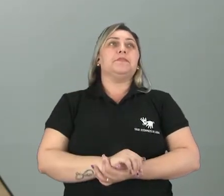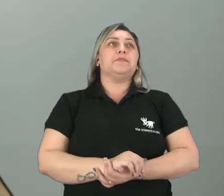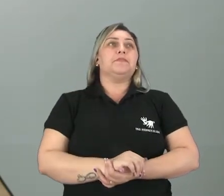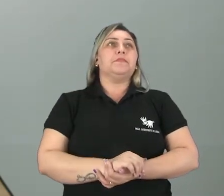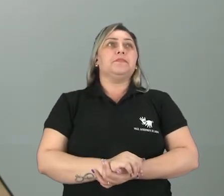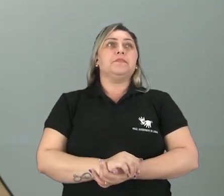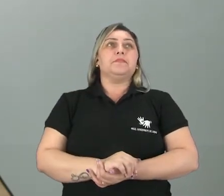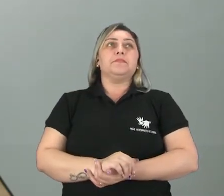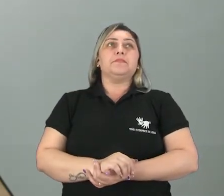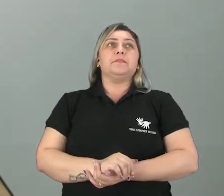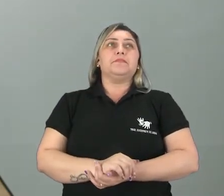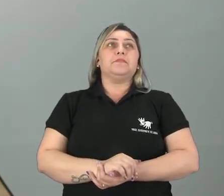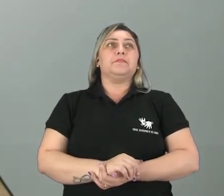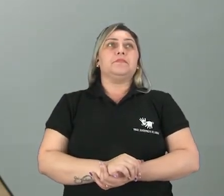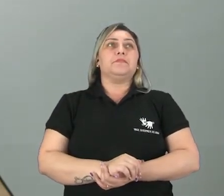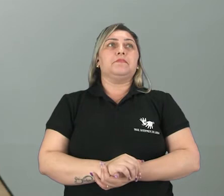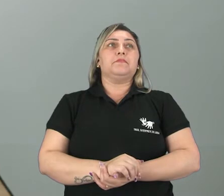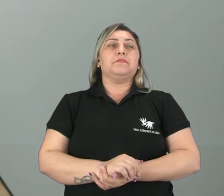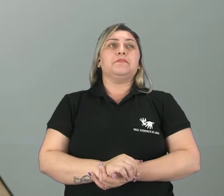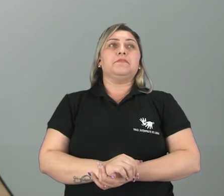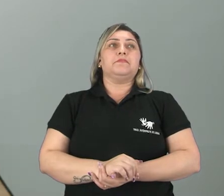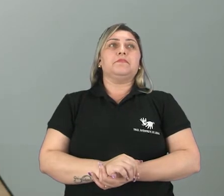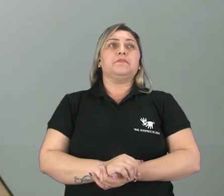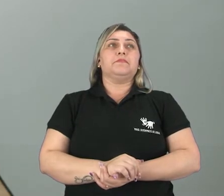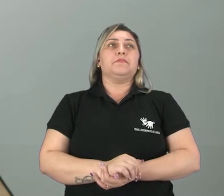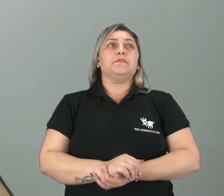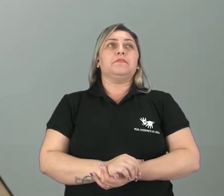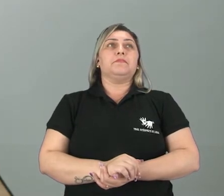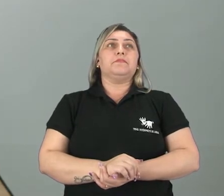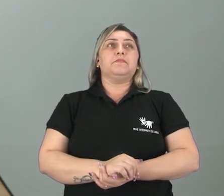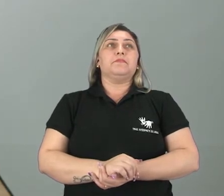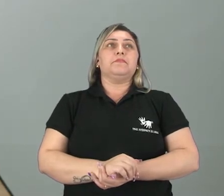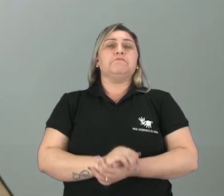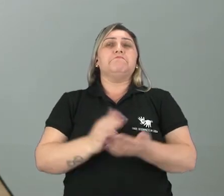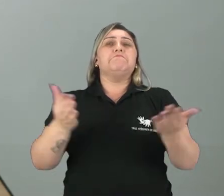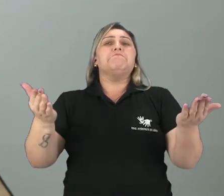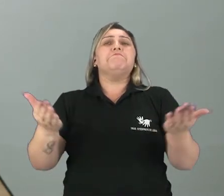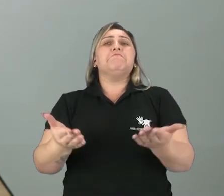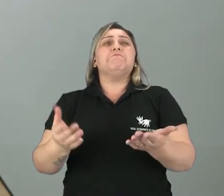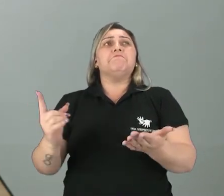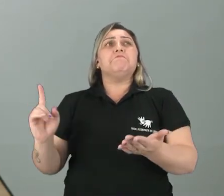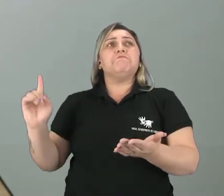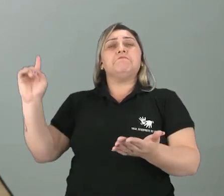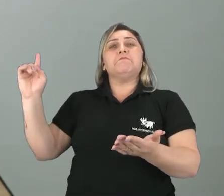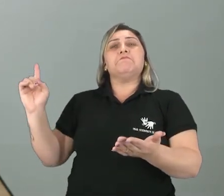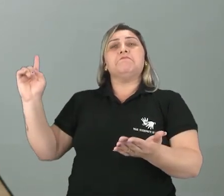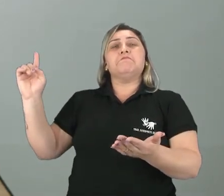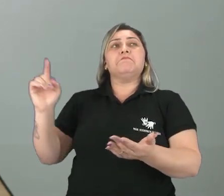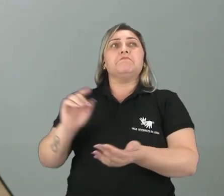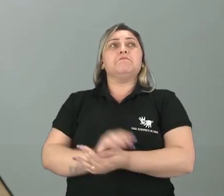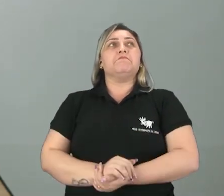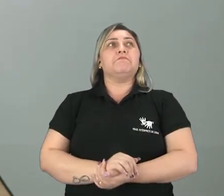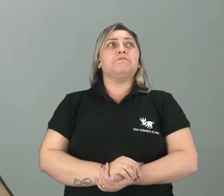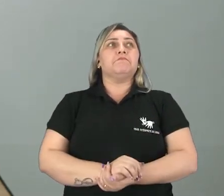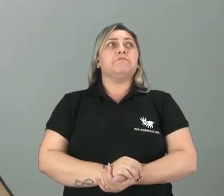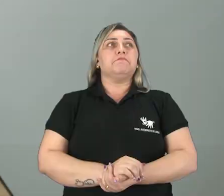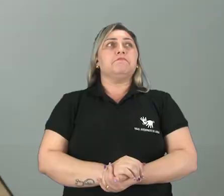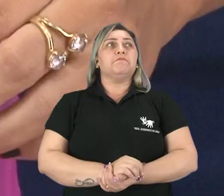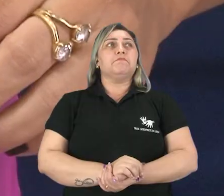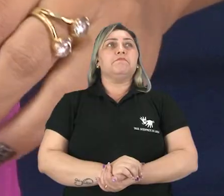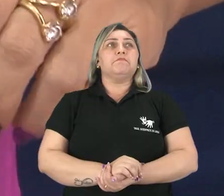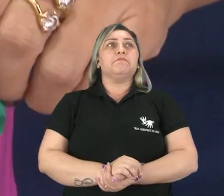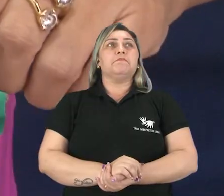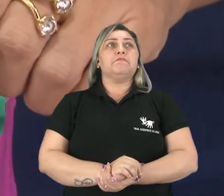passo que já saiu duas e a e agora a esse animal está